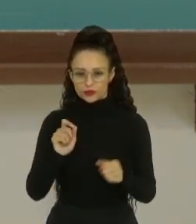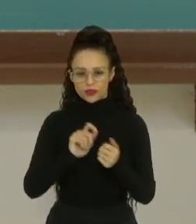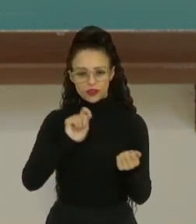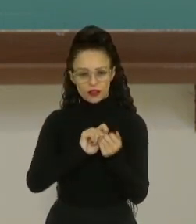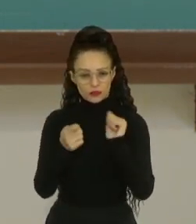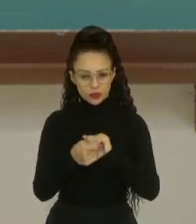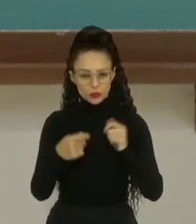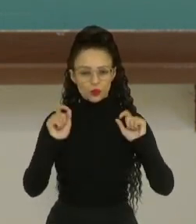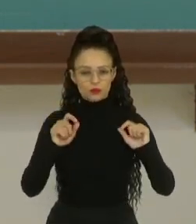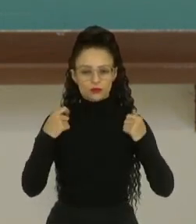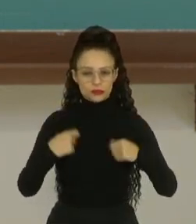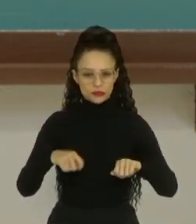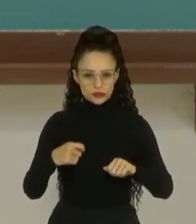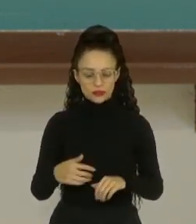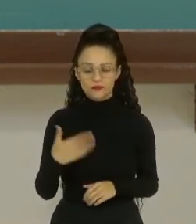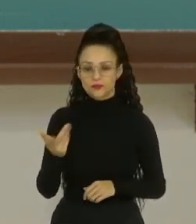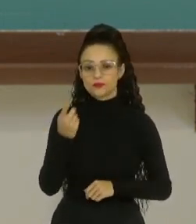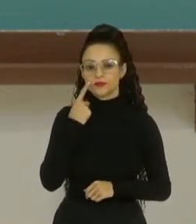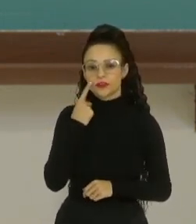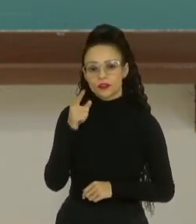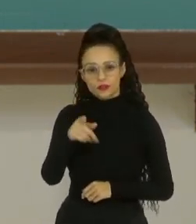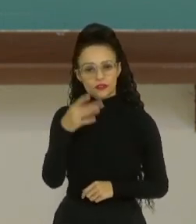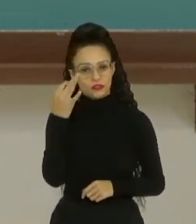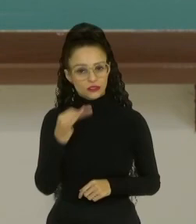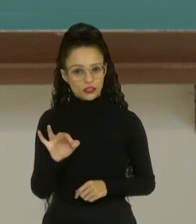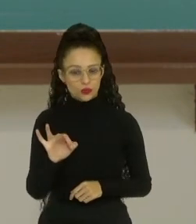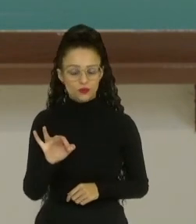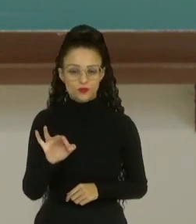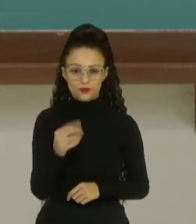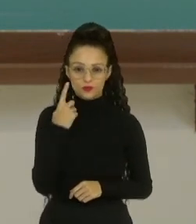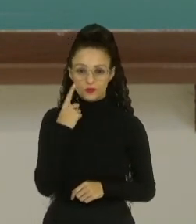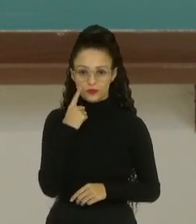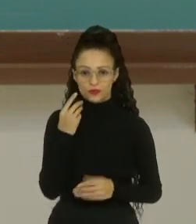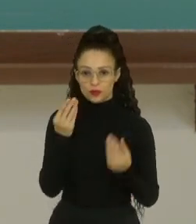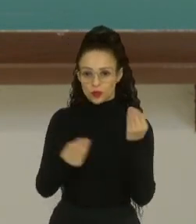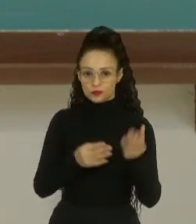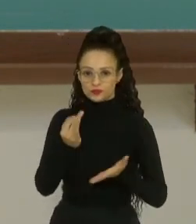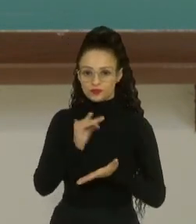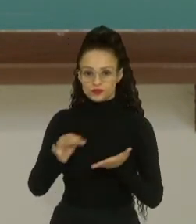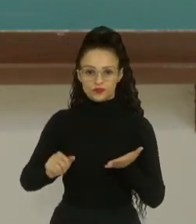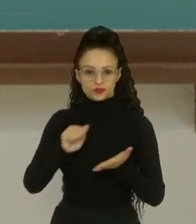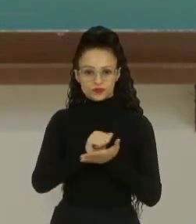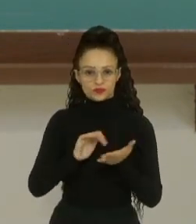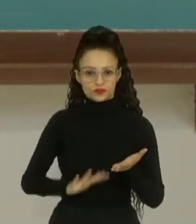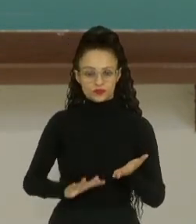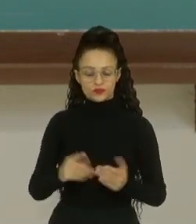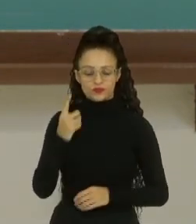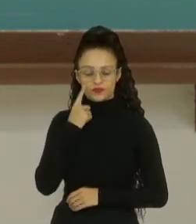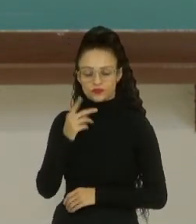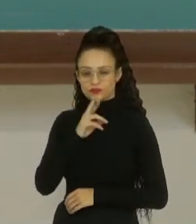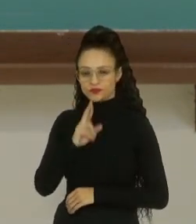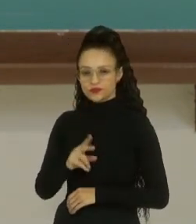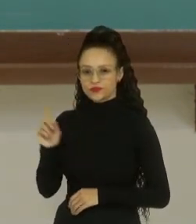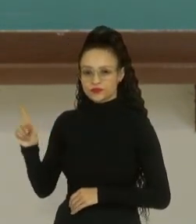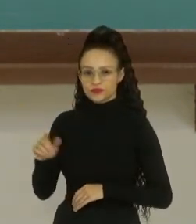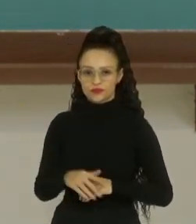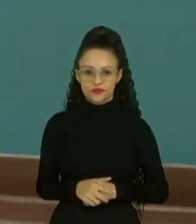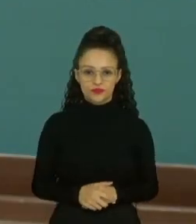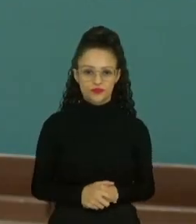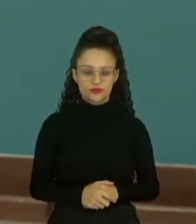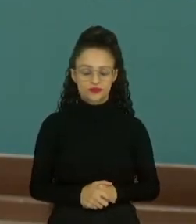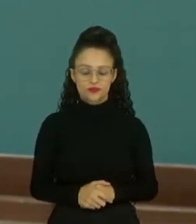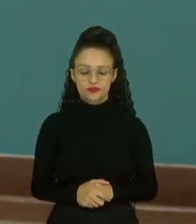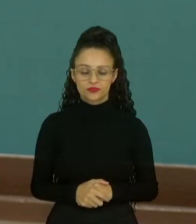adequações necessárias. Vamos ver se você fez certo o que deveria ser colocado como resposta. Vamos